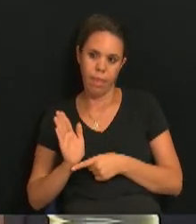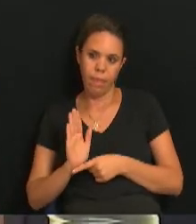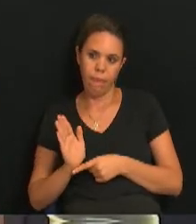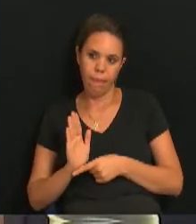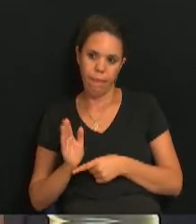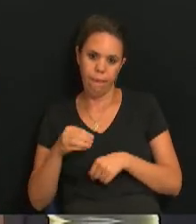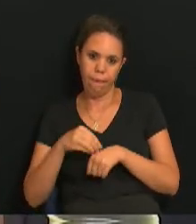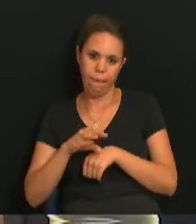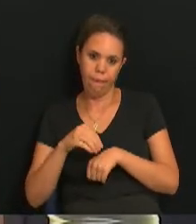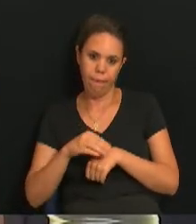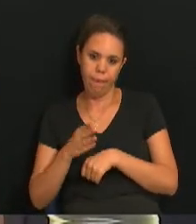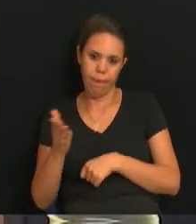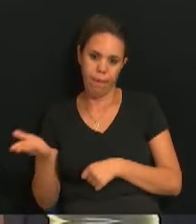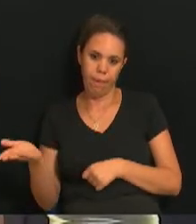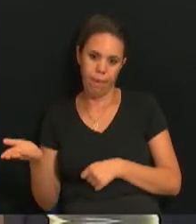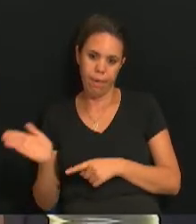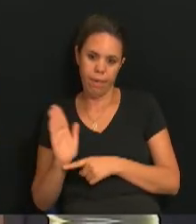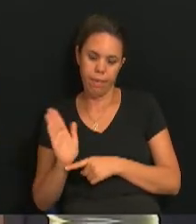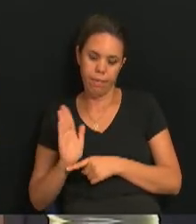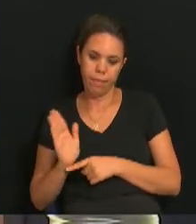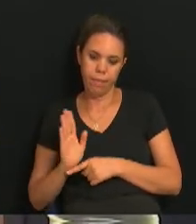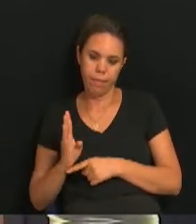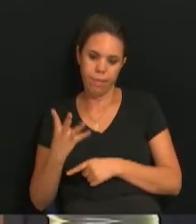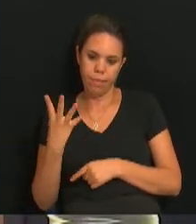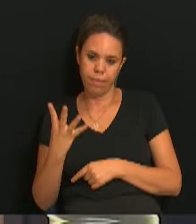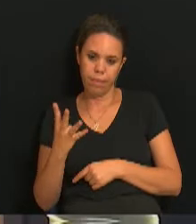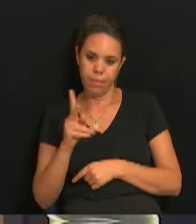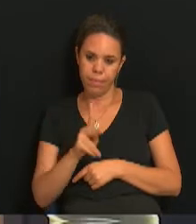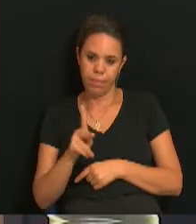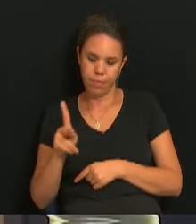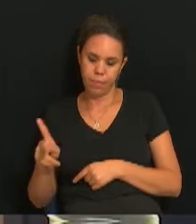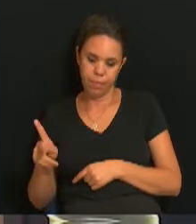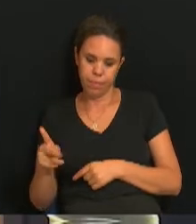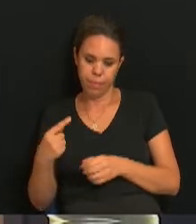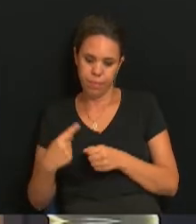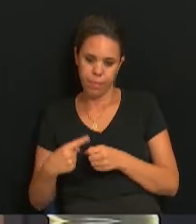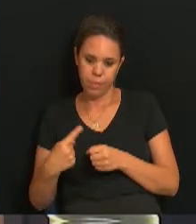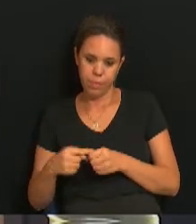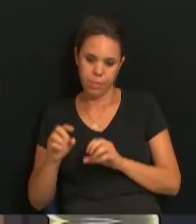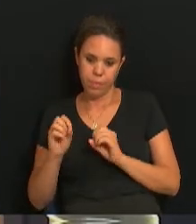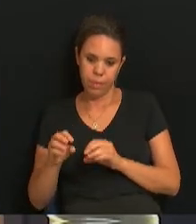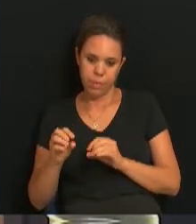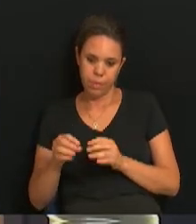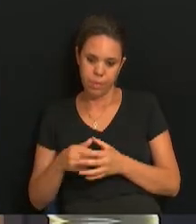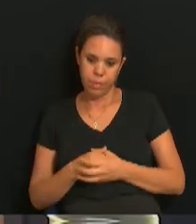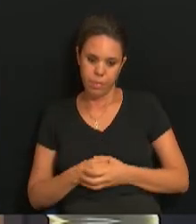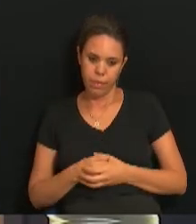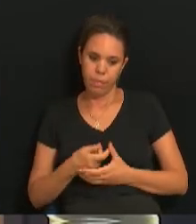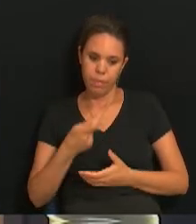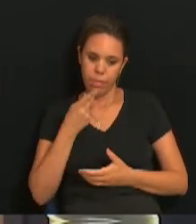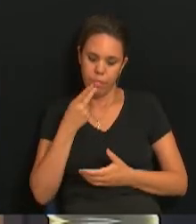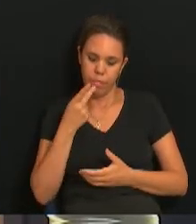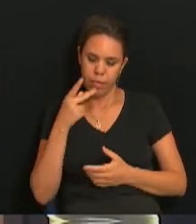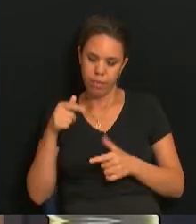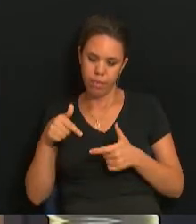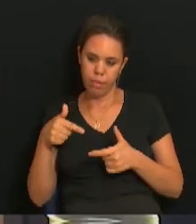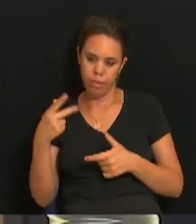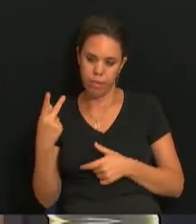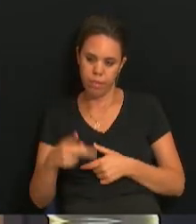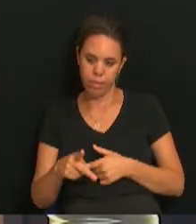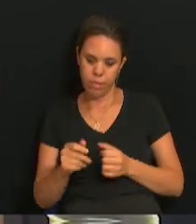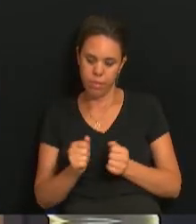passar aqui. Os vídeos são de 4 professoras da Rede Municipal de Educação, que fala do trabalho dela junto com